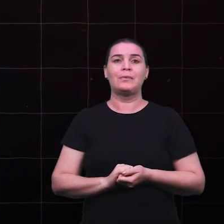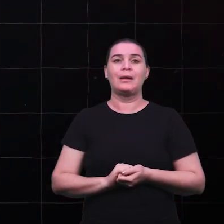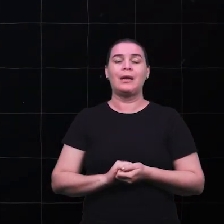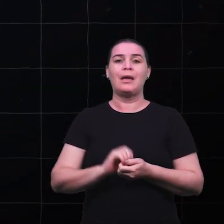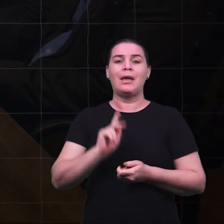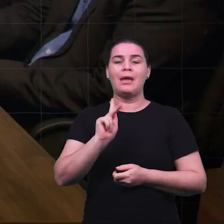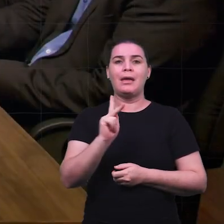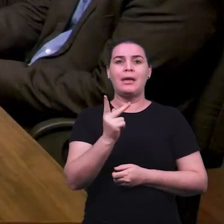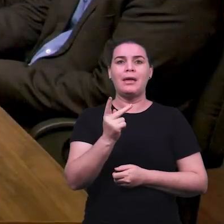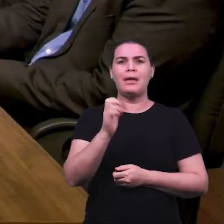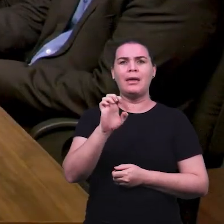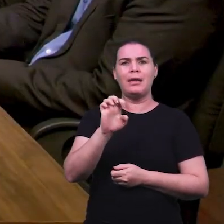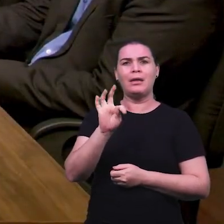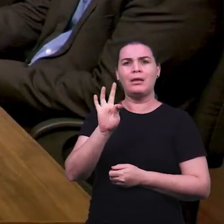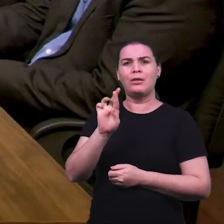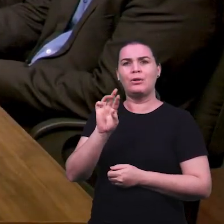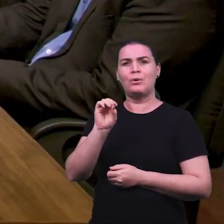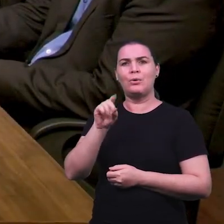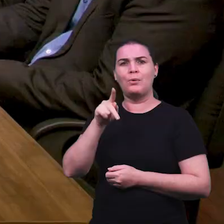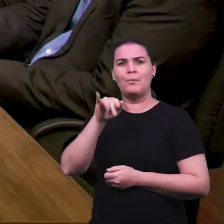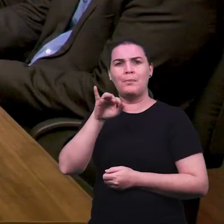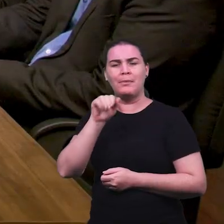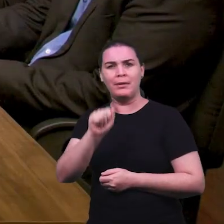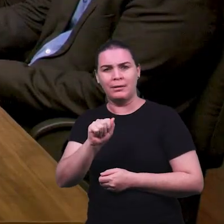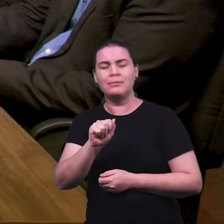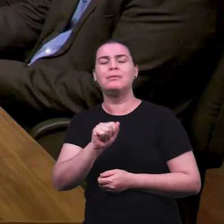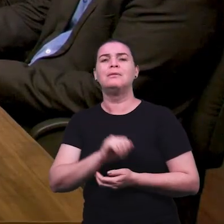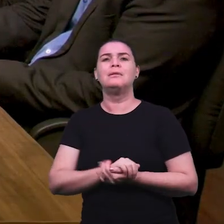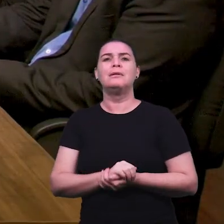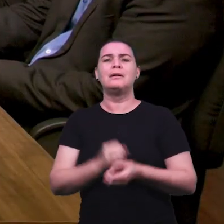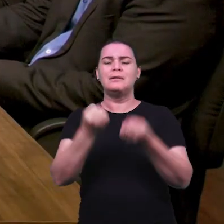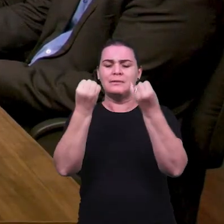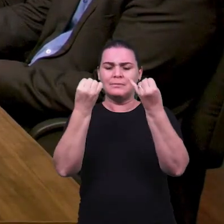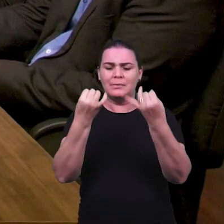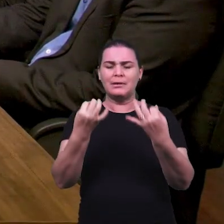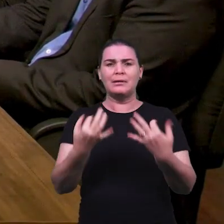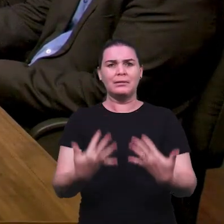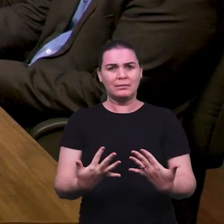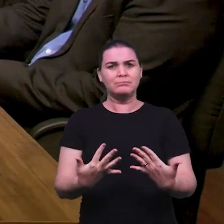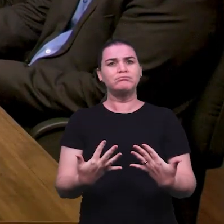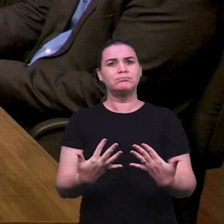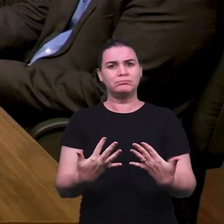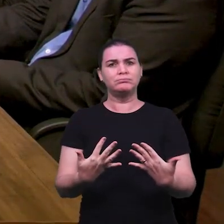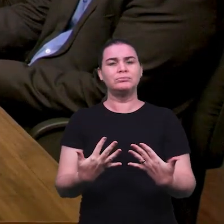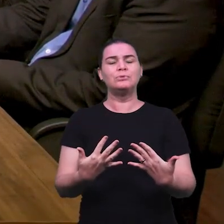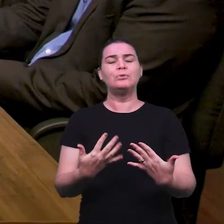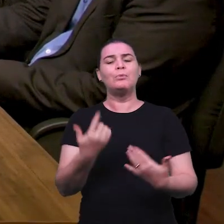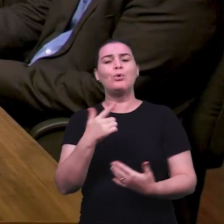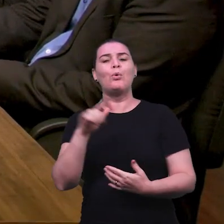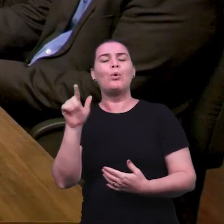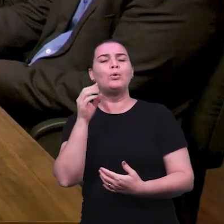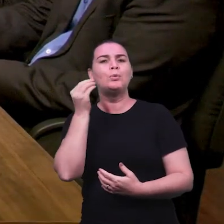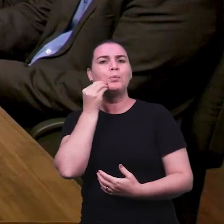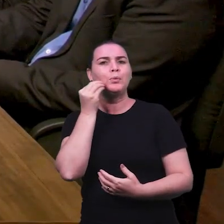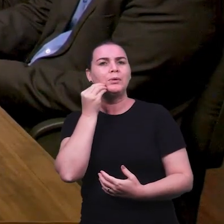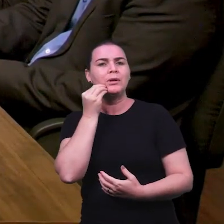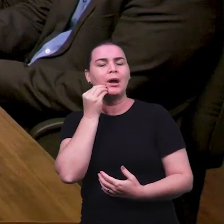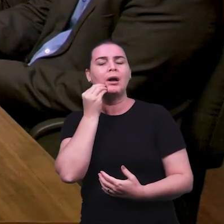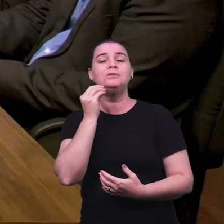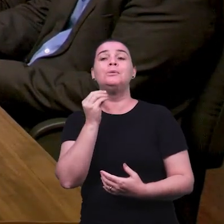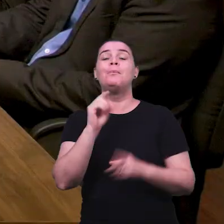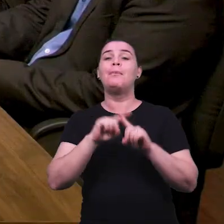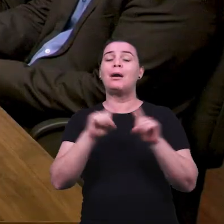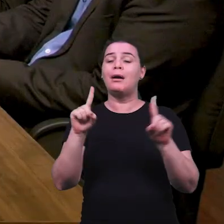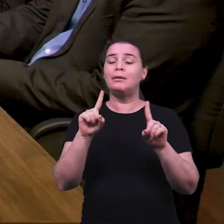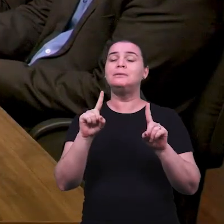nós inclusive já tratamos de uma forma bem específica sobre ela em uma outra oportunidade, mas aqui nós